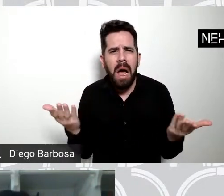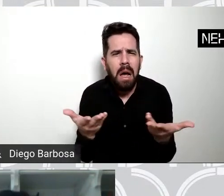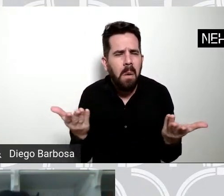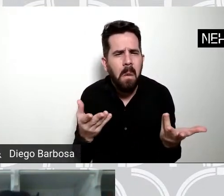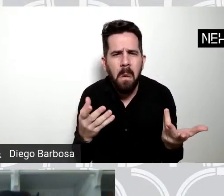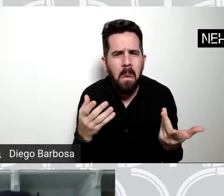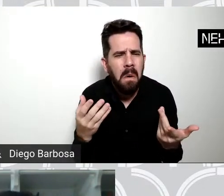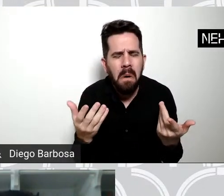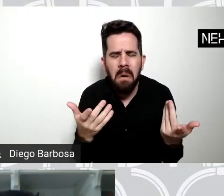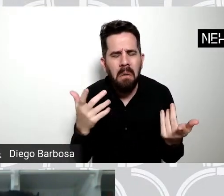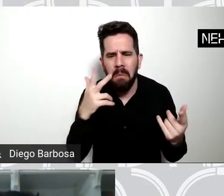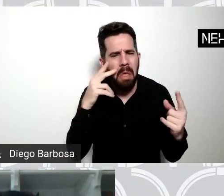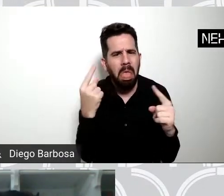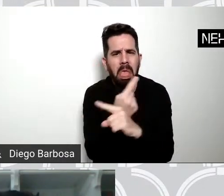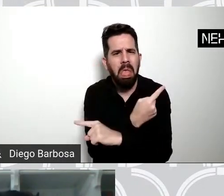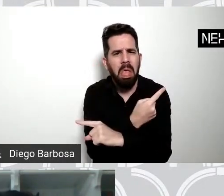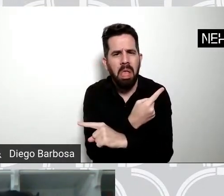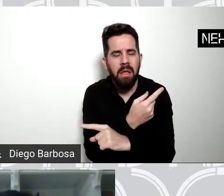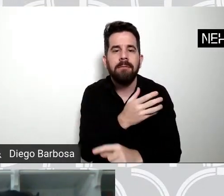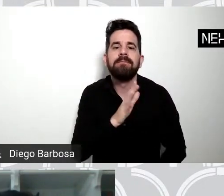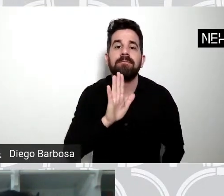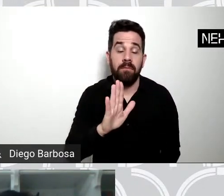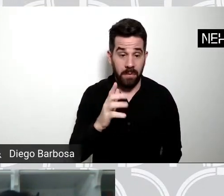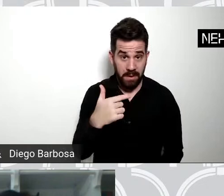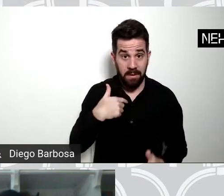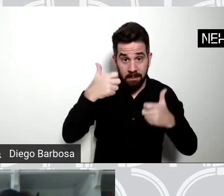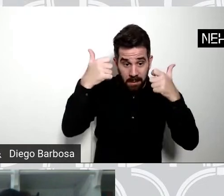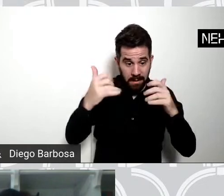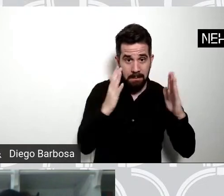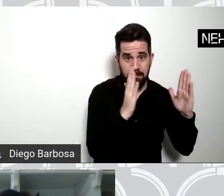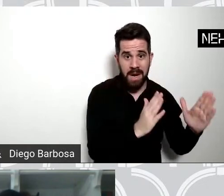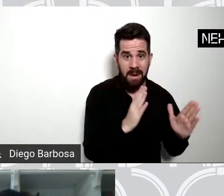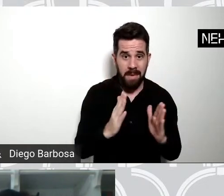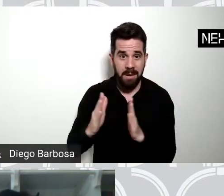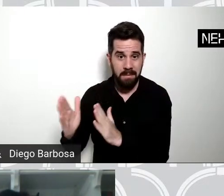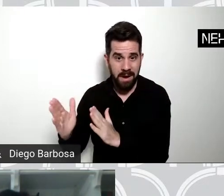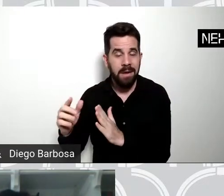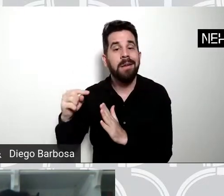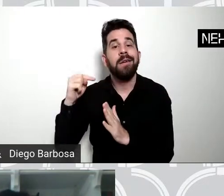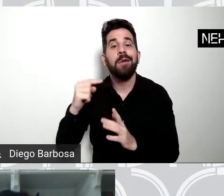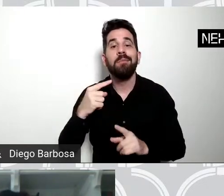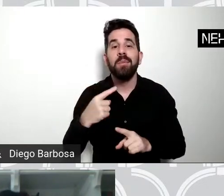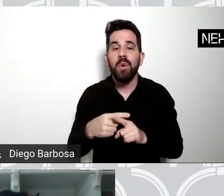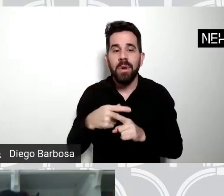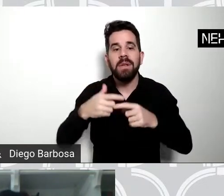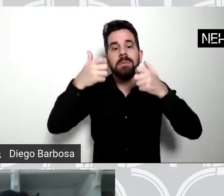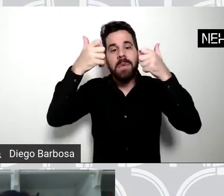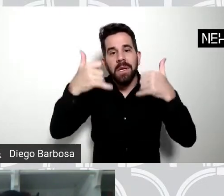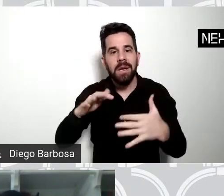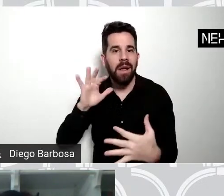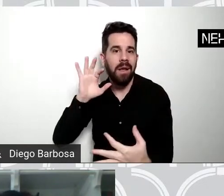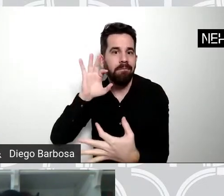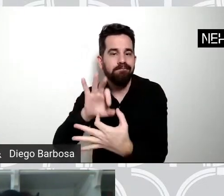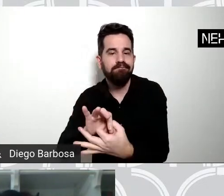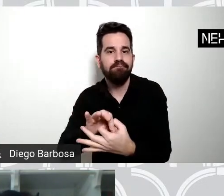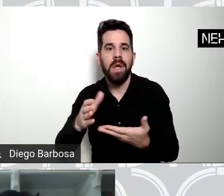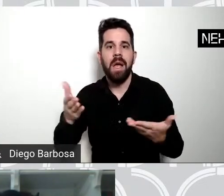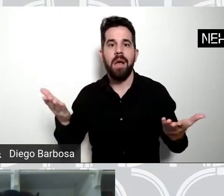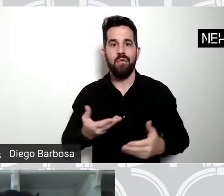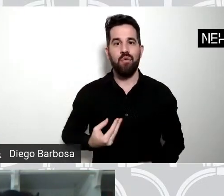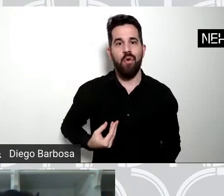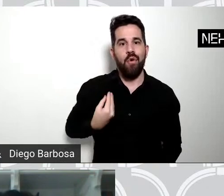essas fases para exatamente a gente falar do momento de agora. Eu acredito que vocês, como eu, e assim como